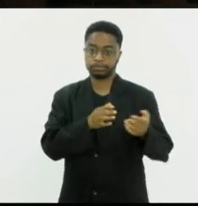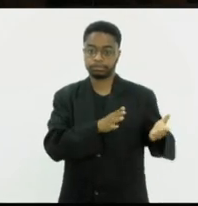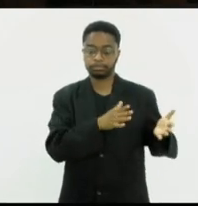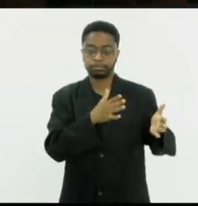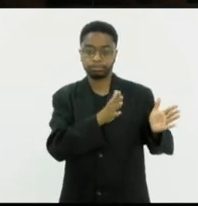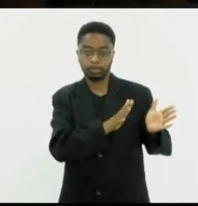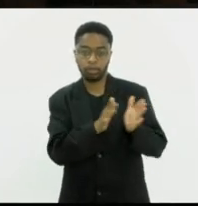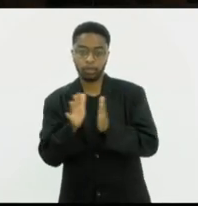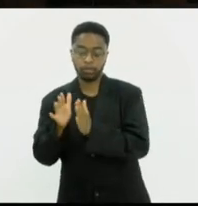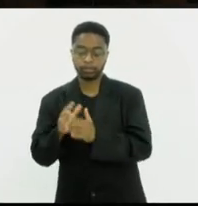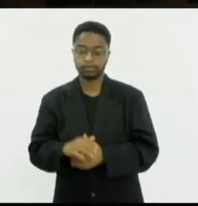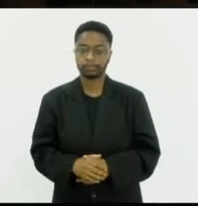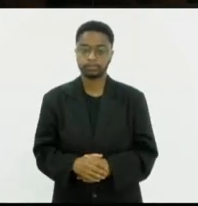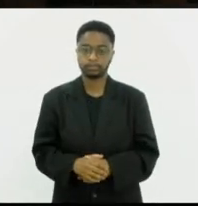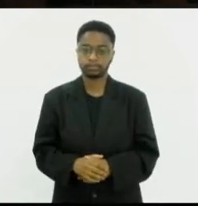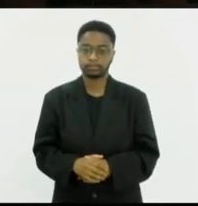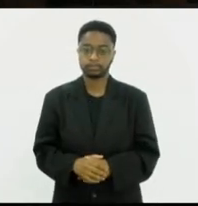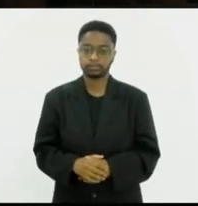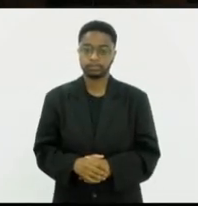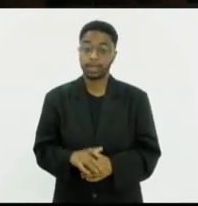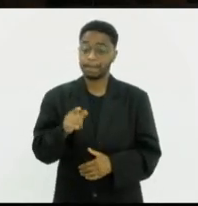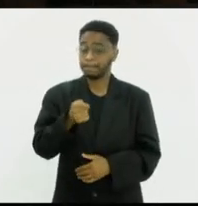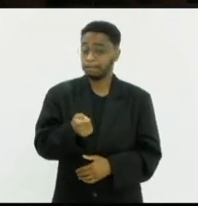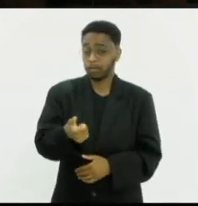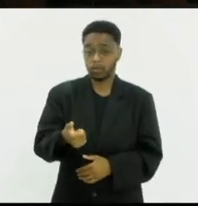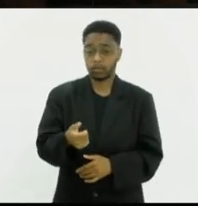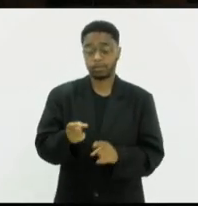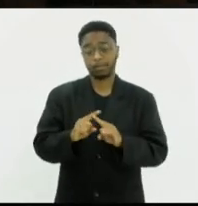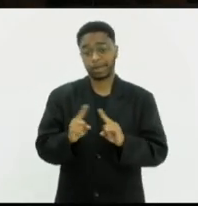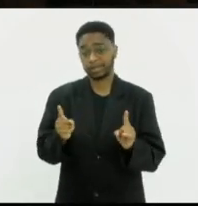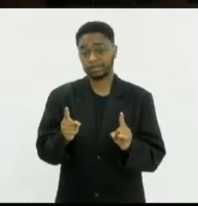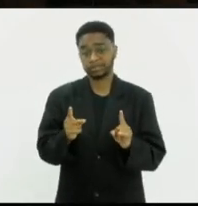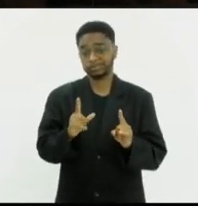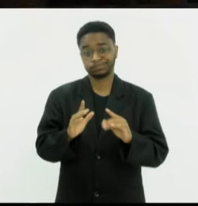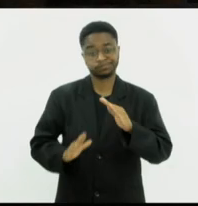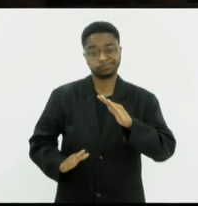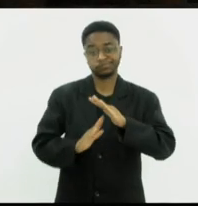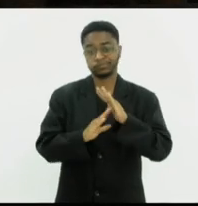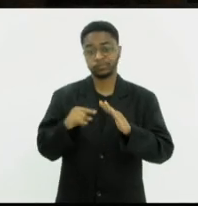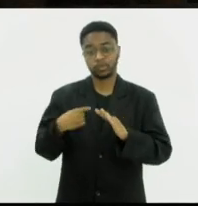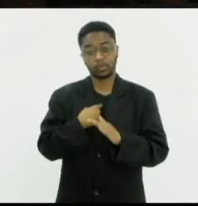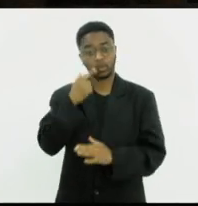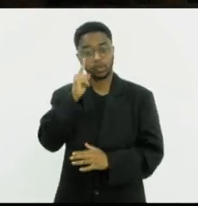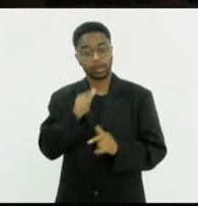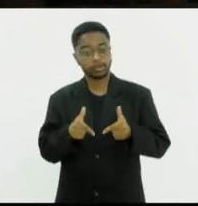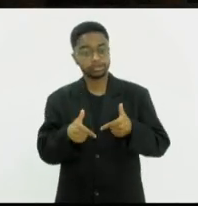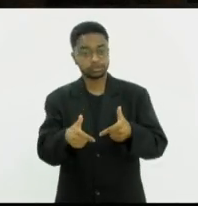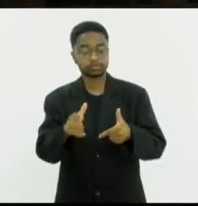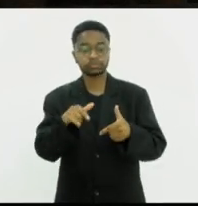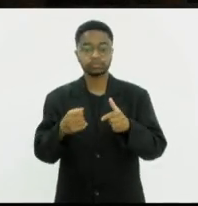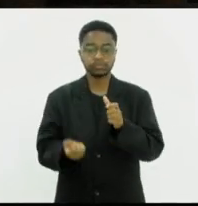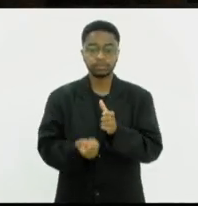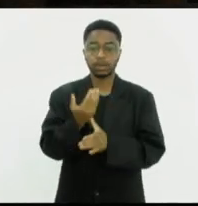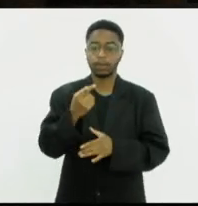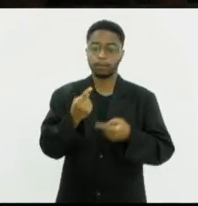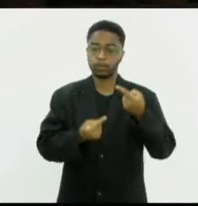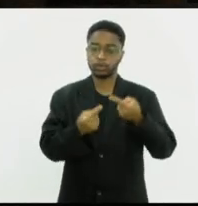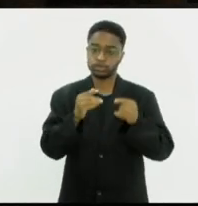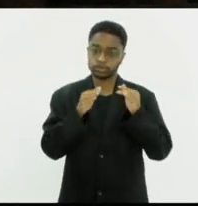é pouco, mas é o máximo que um deputado pode fazer, é o máximo, é instituir uma política nesse